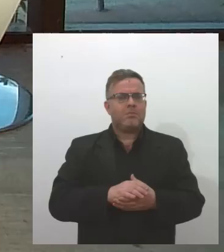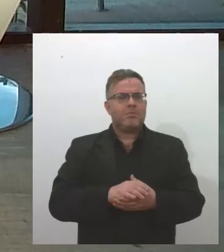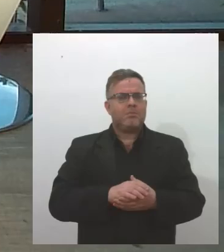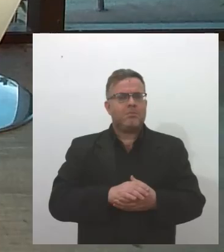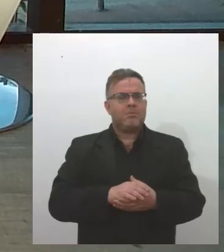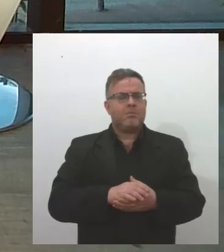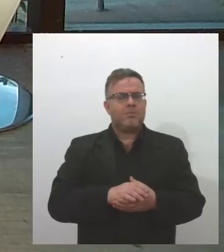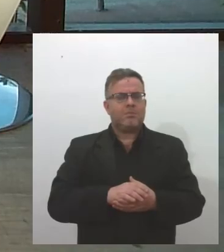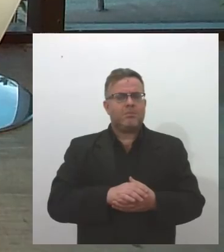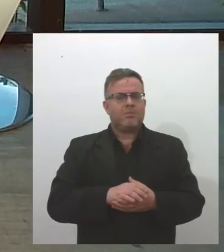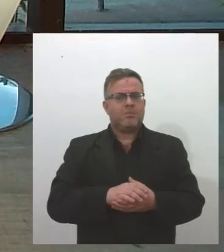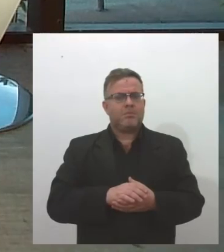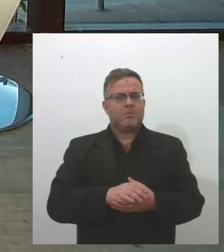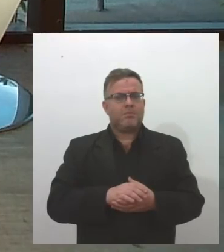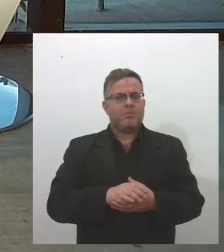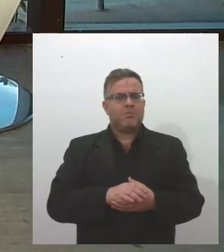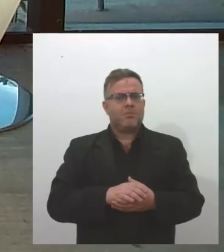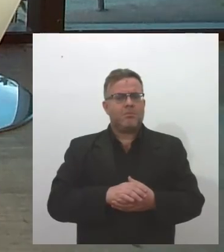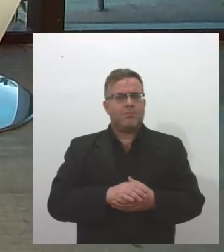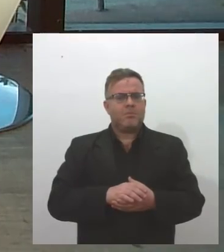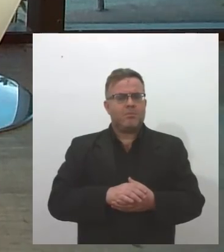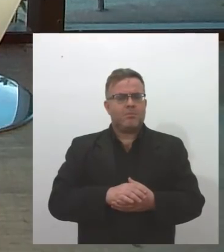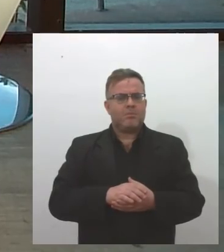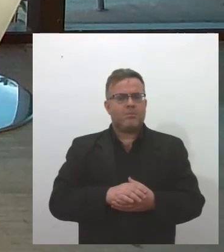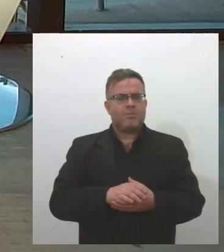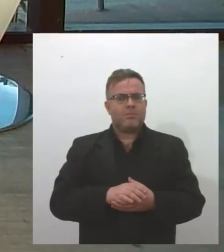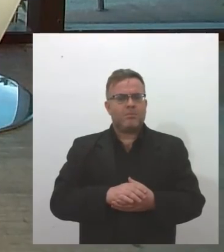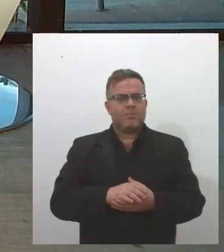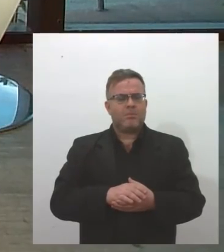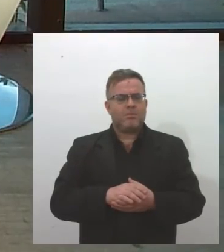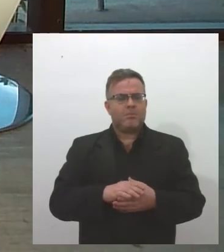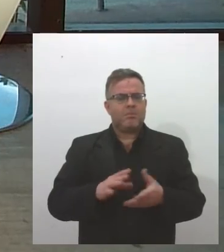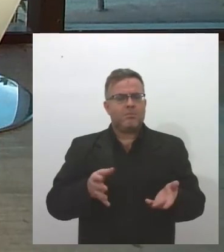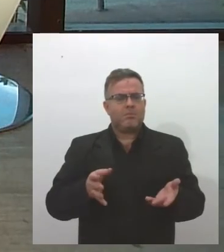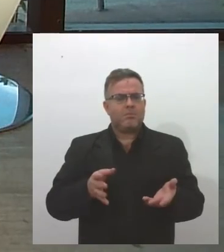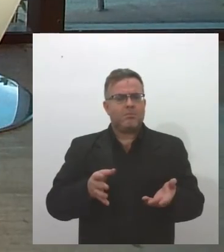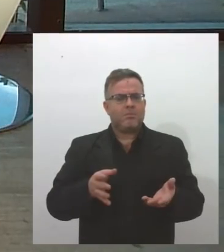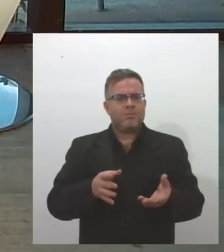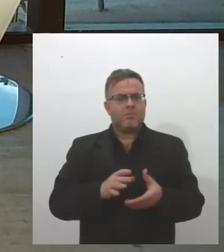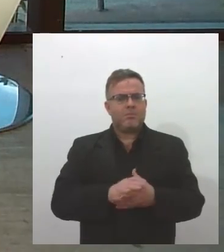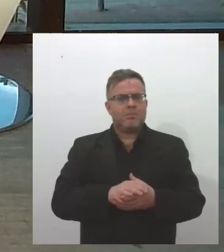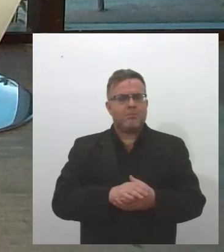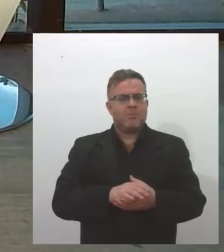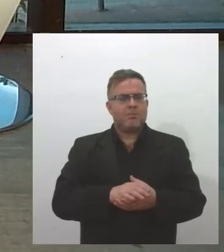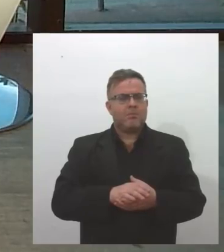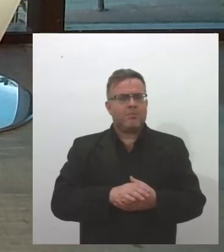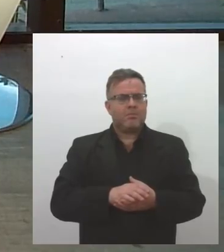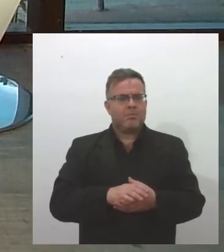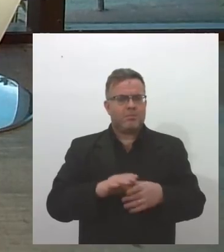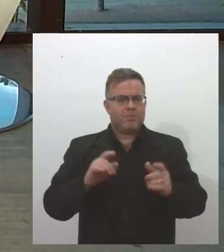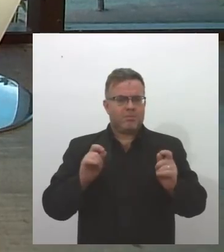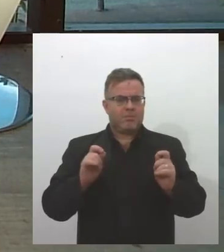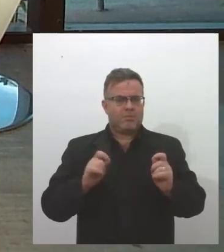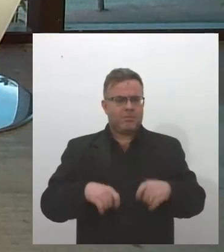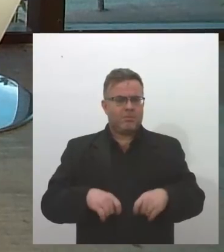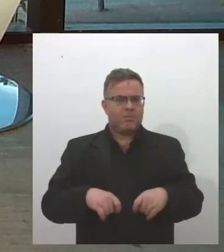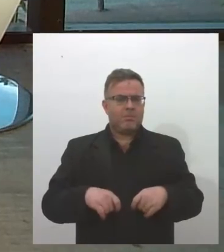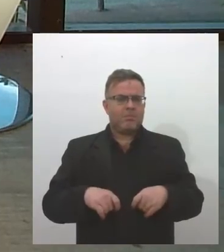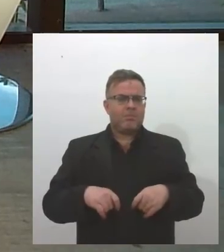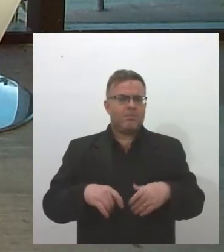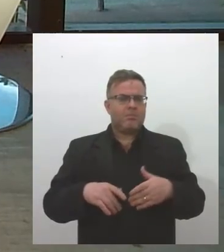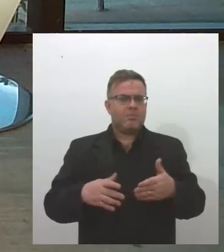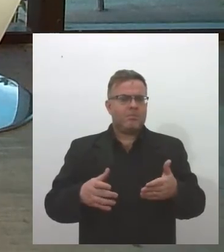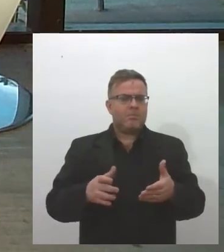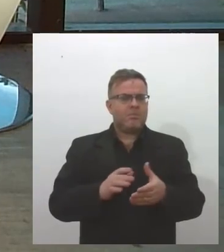olhando para uma fileira aqui de meninos. Eu estou aqui olhando. Então, vou falar mais de mim, vou falar